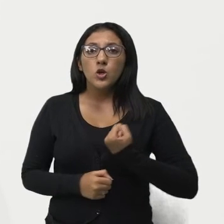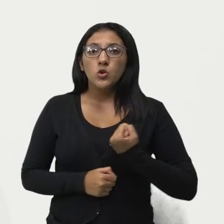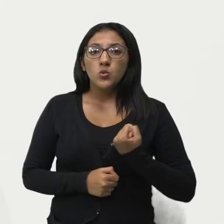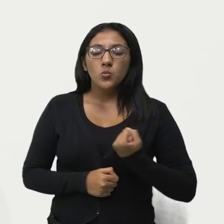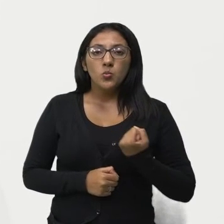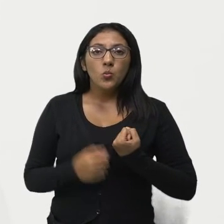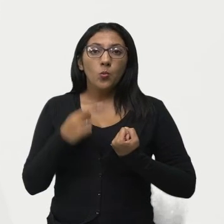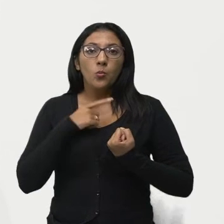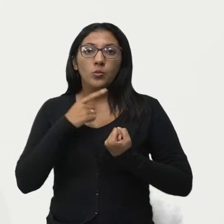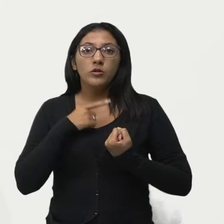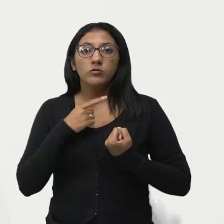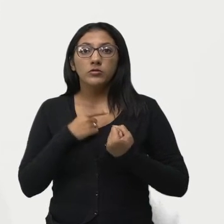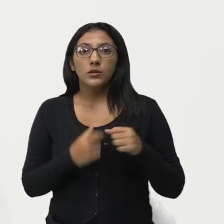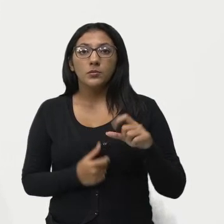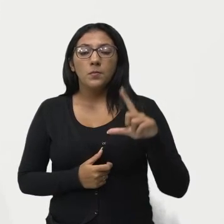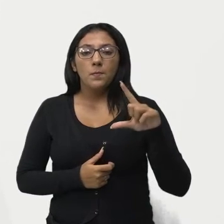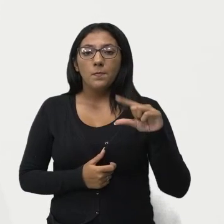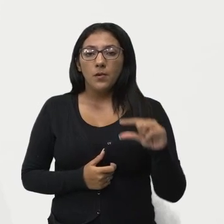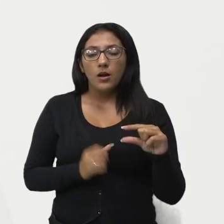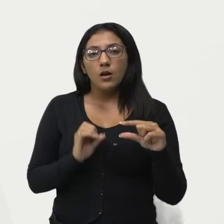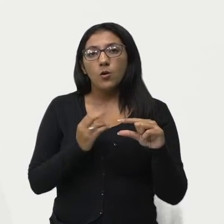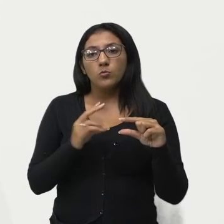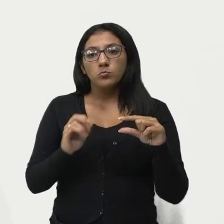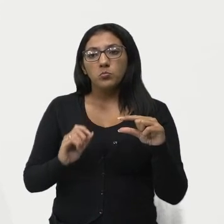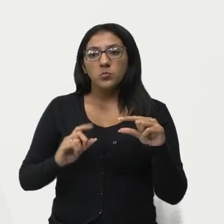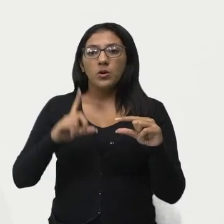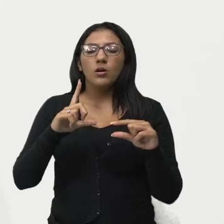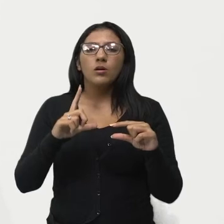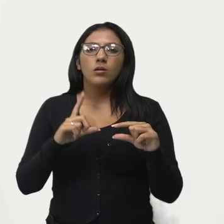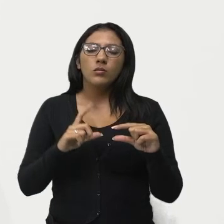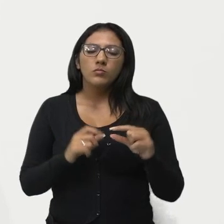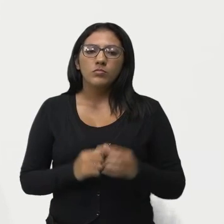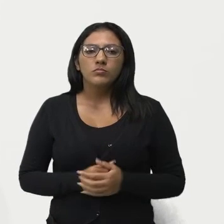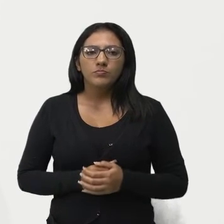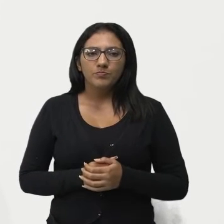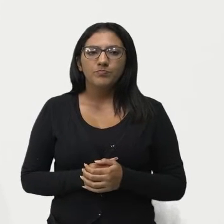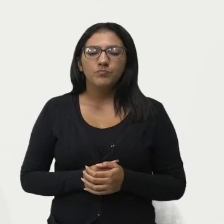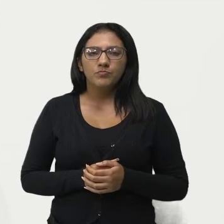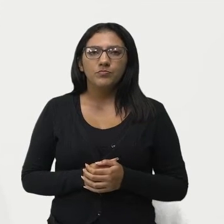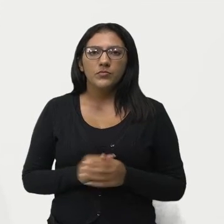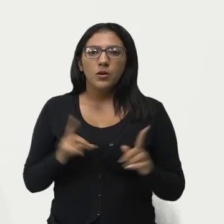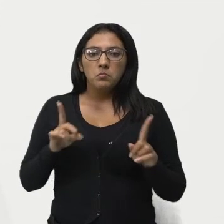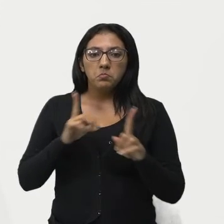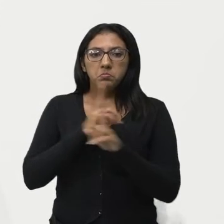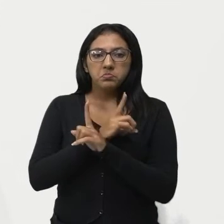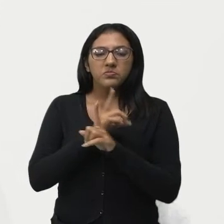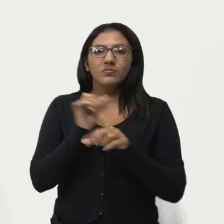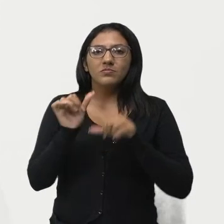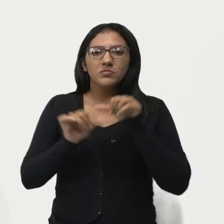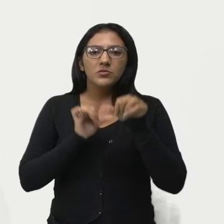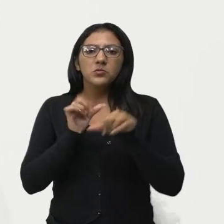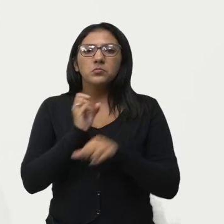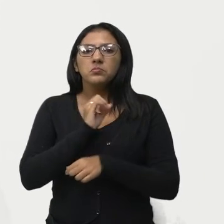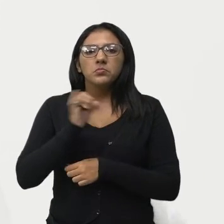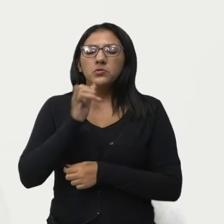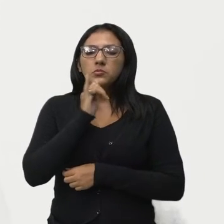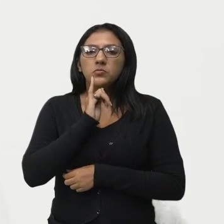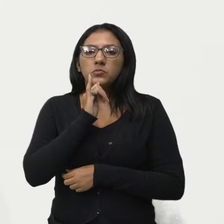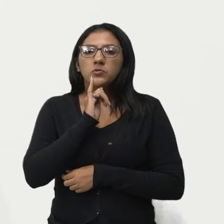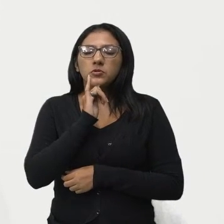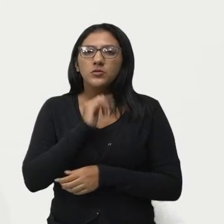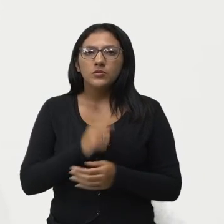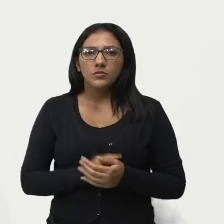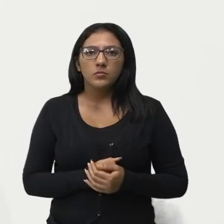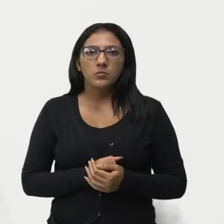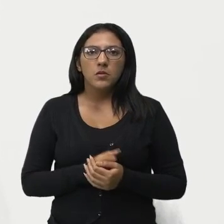inversamente proporcional? As grandezas são ditas como inversamente proporcionais quando uma